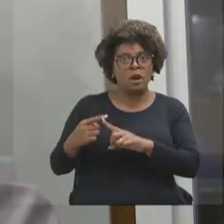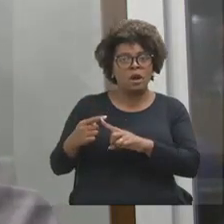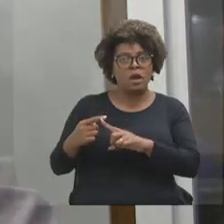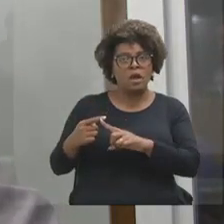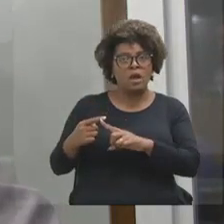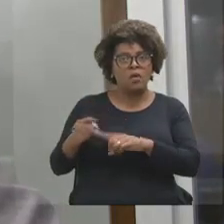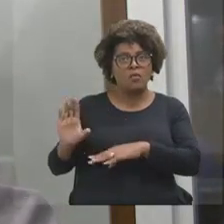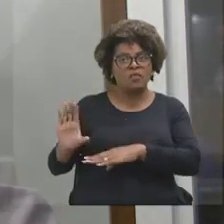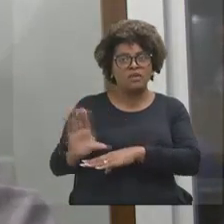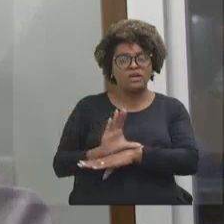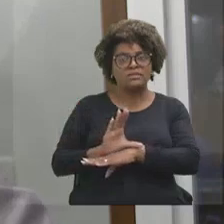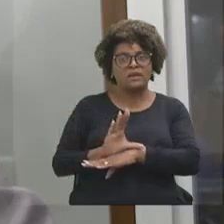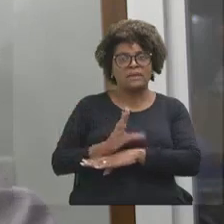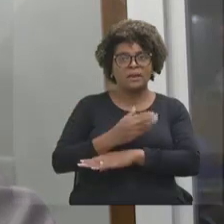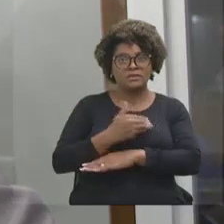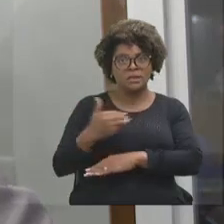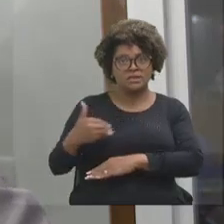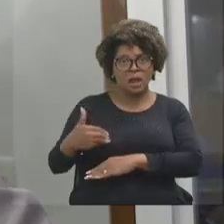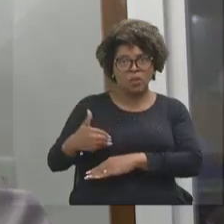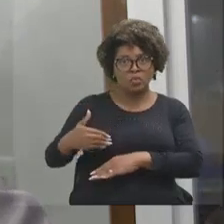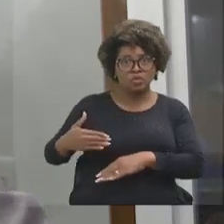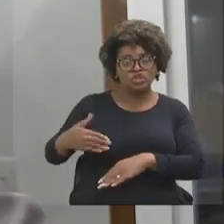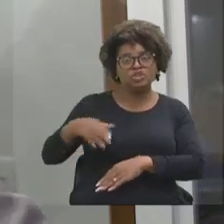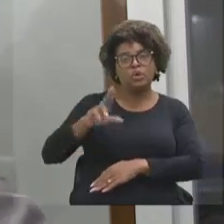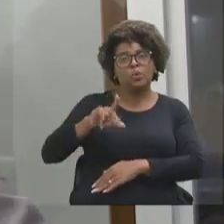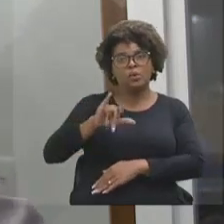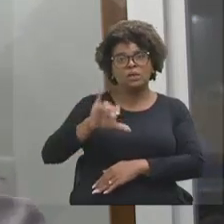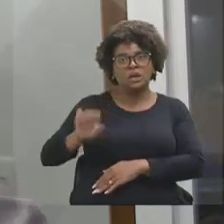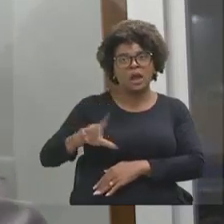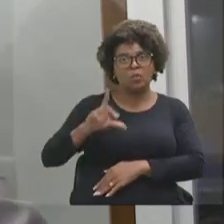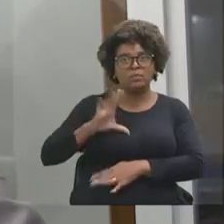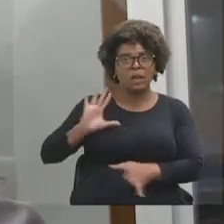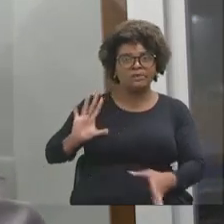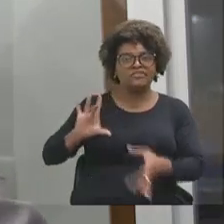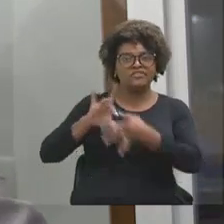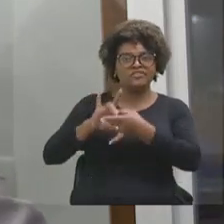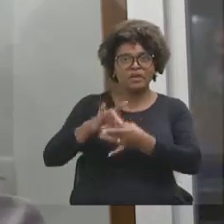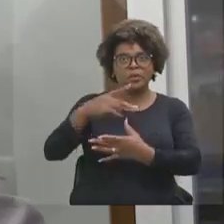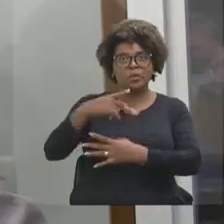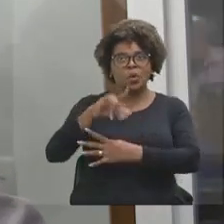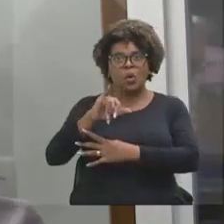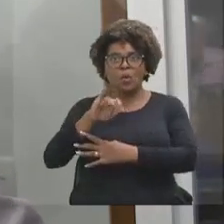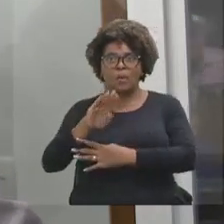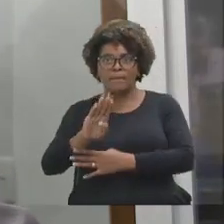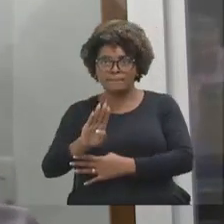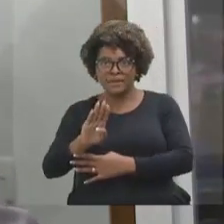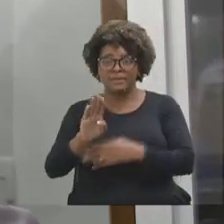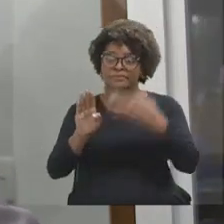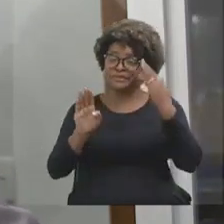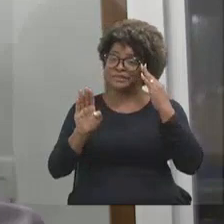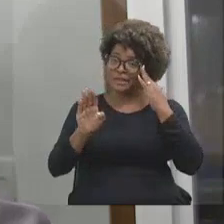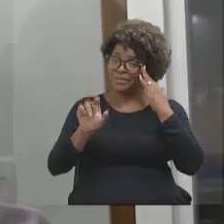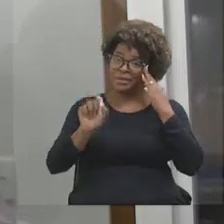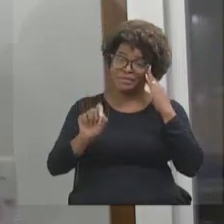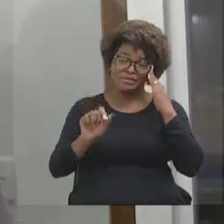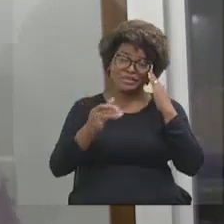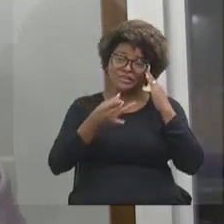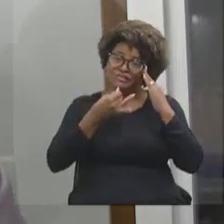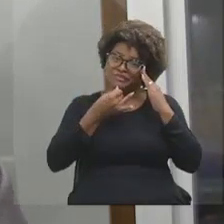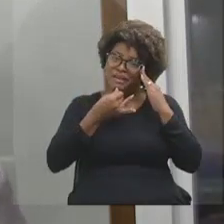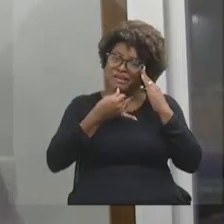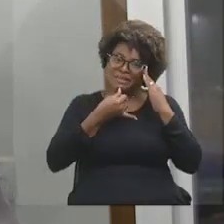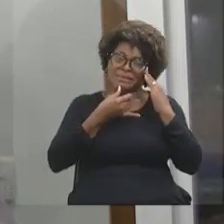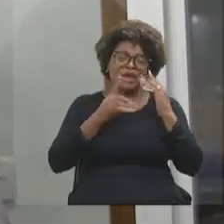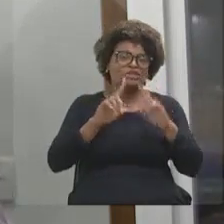ele tá ligado ao PIB nós sabemos que o nosso PIB ele não tem crescido nominalmente então nós estamos